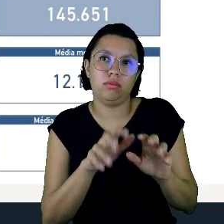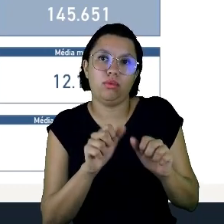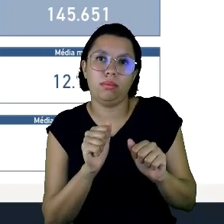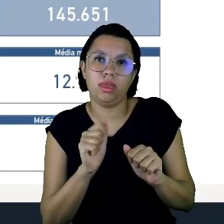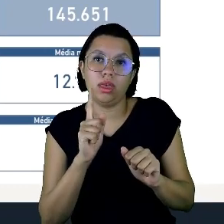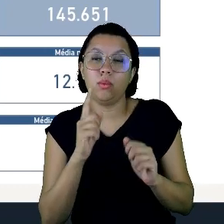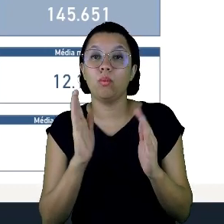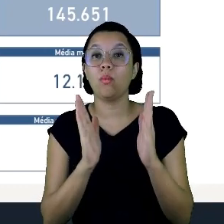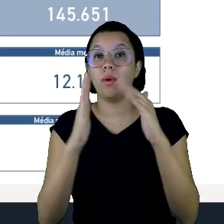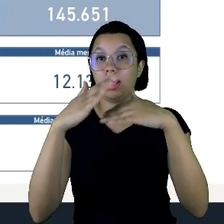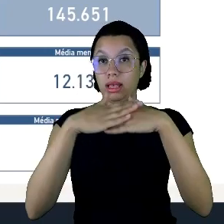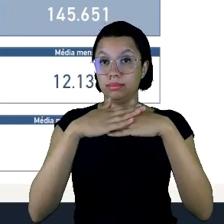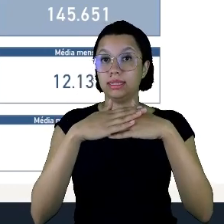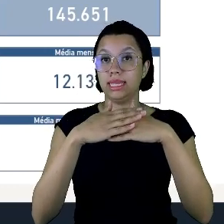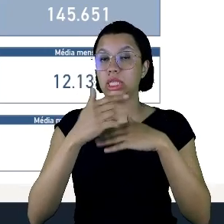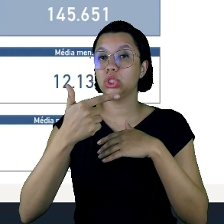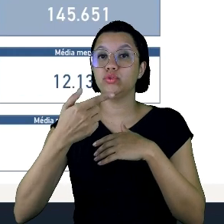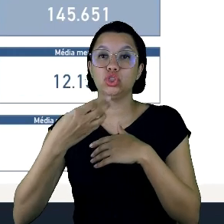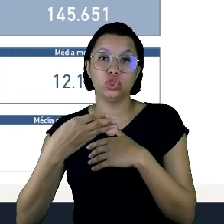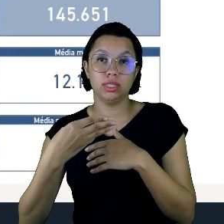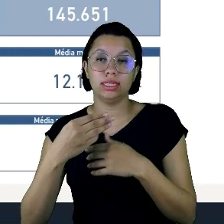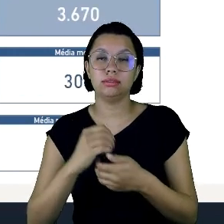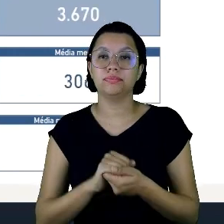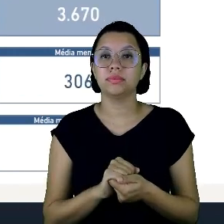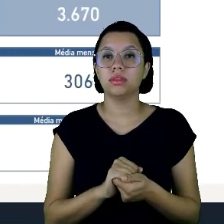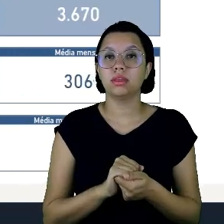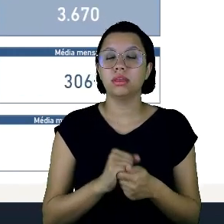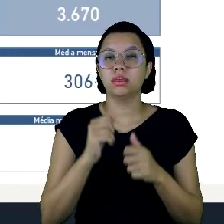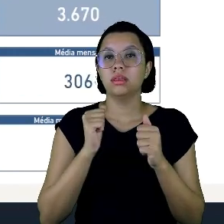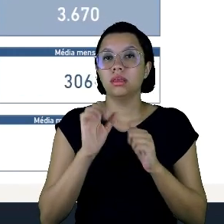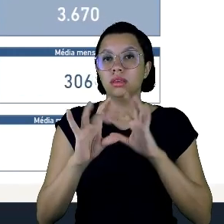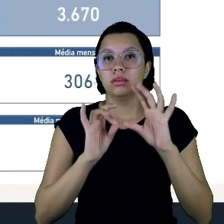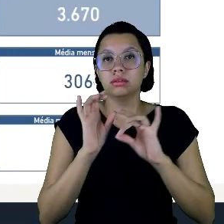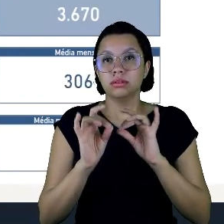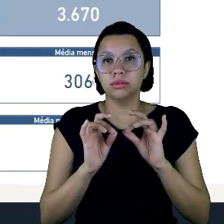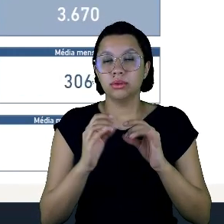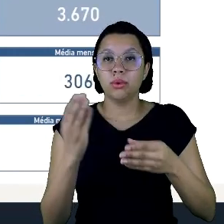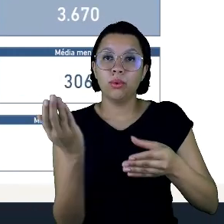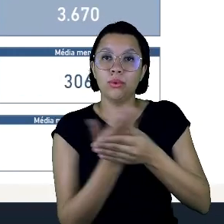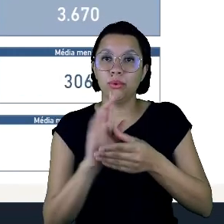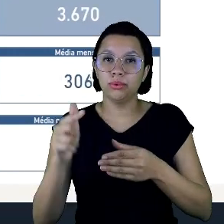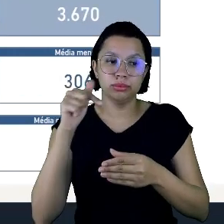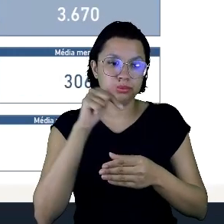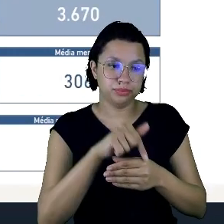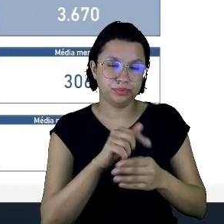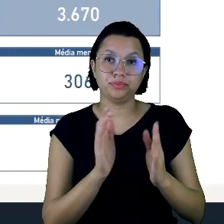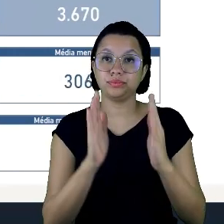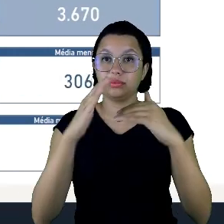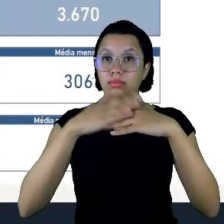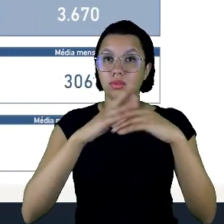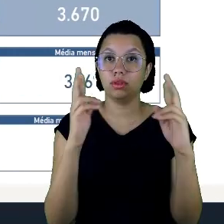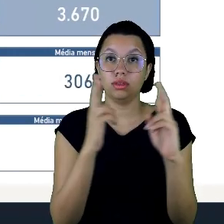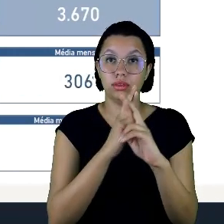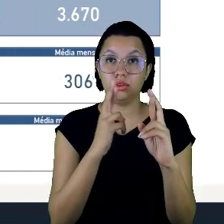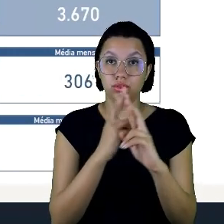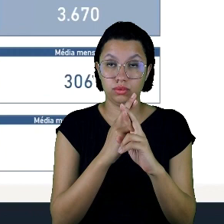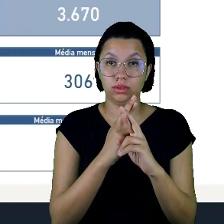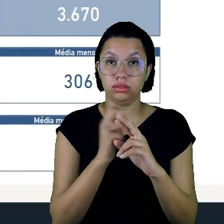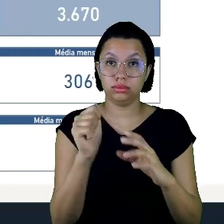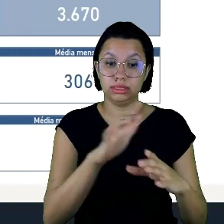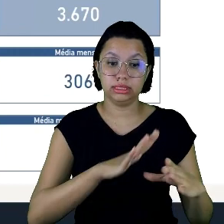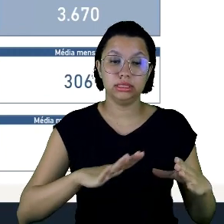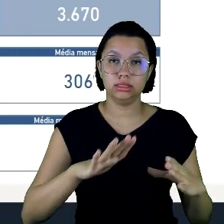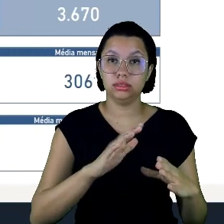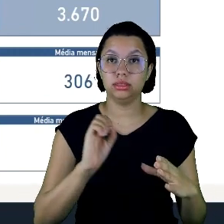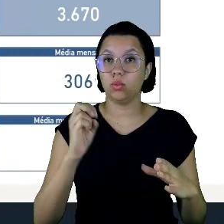Também é possível selecionar, por exemplo, vou pegar um gabinete aqui, do 23. É possível selecionar os processos